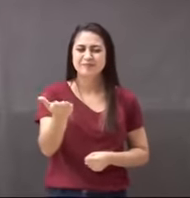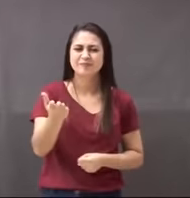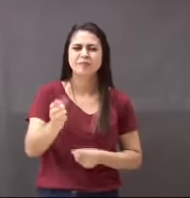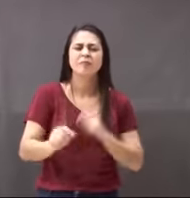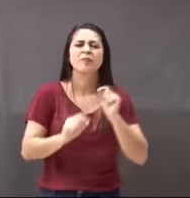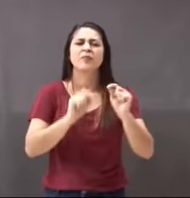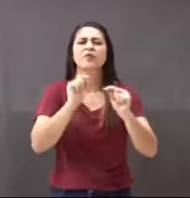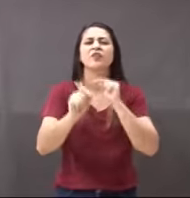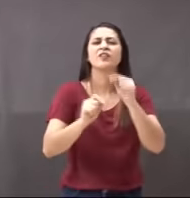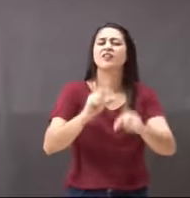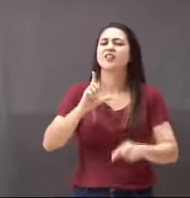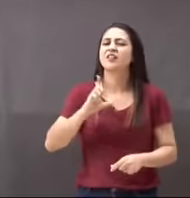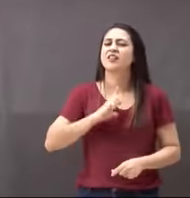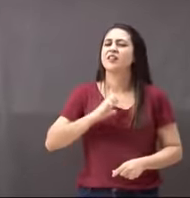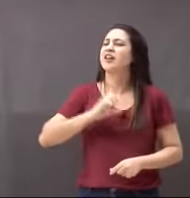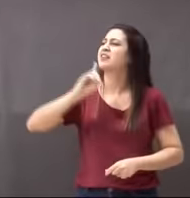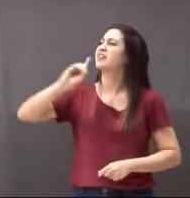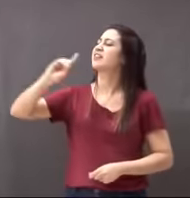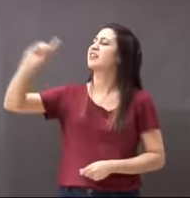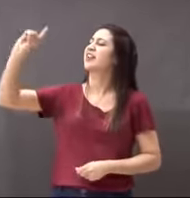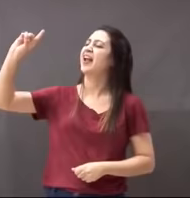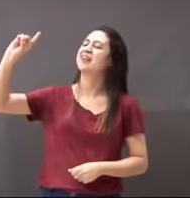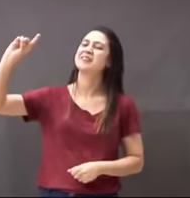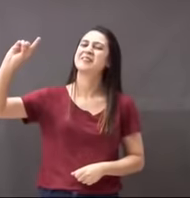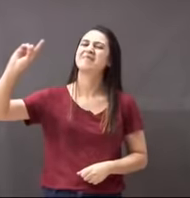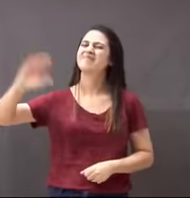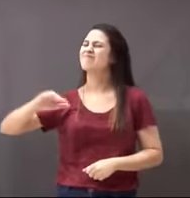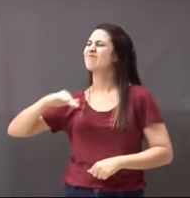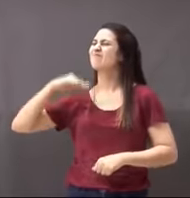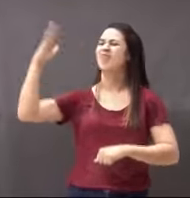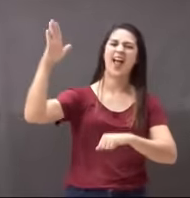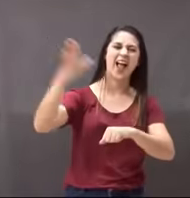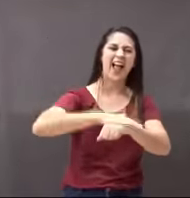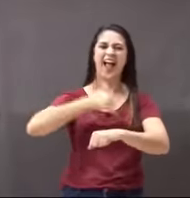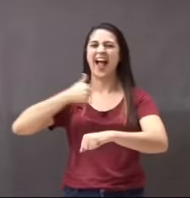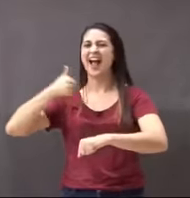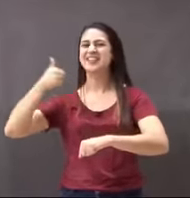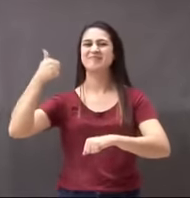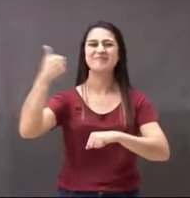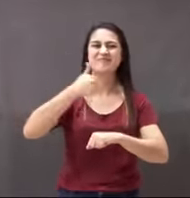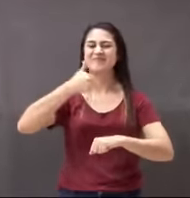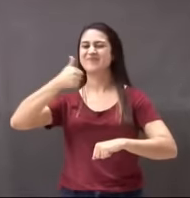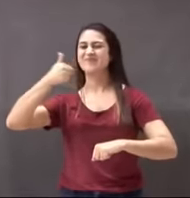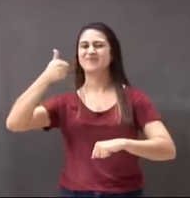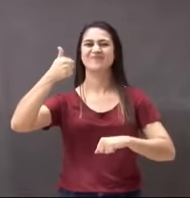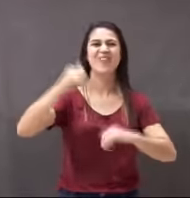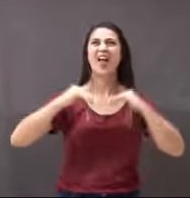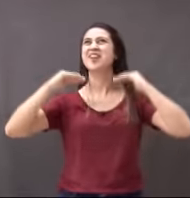o que eu tenho é bem maior.